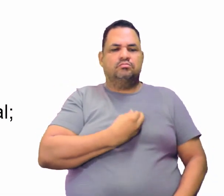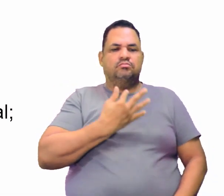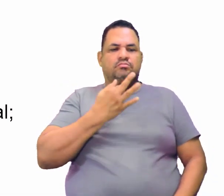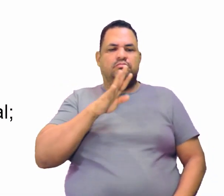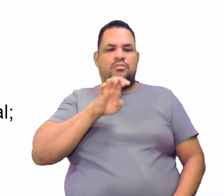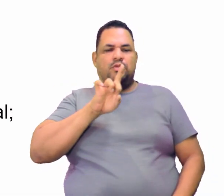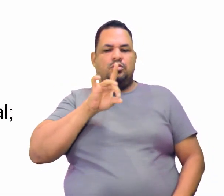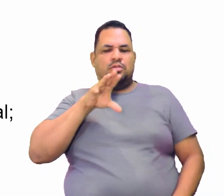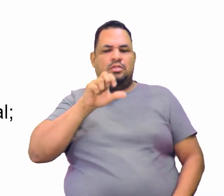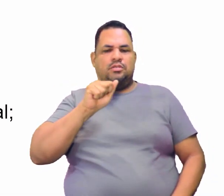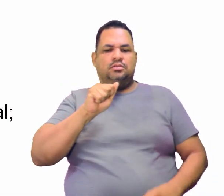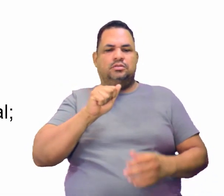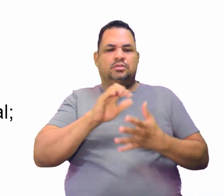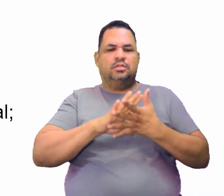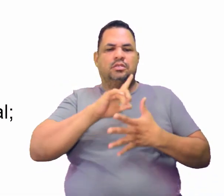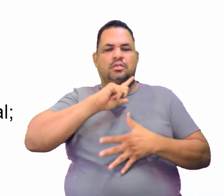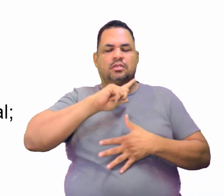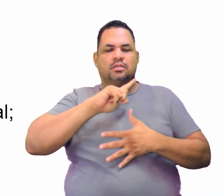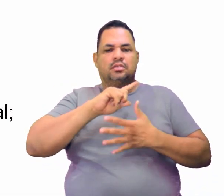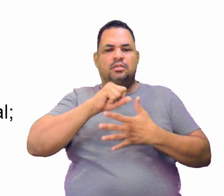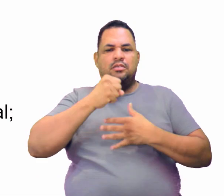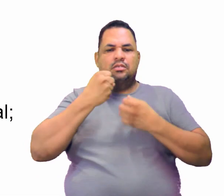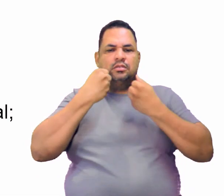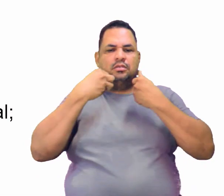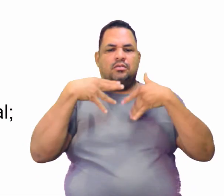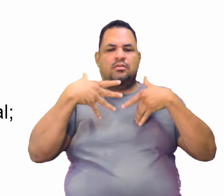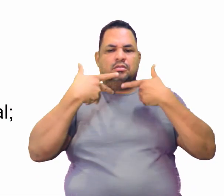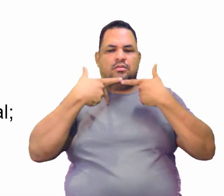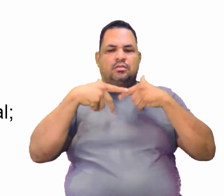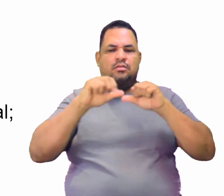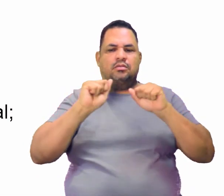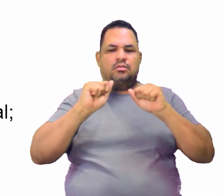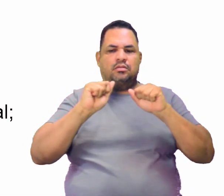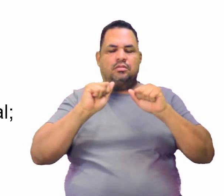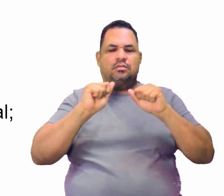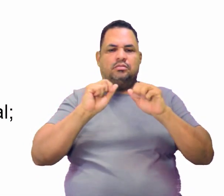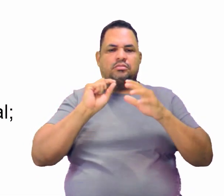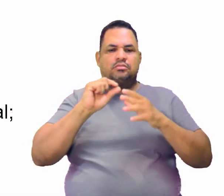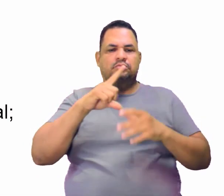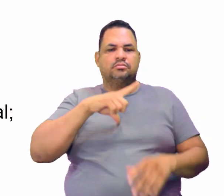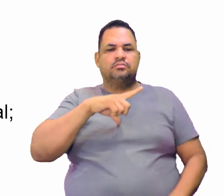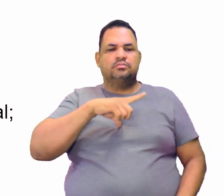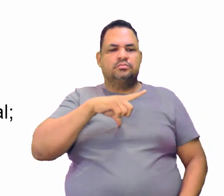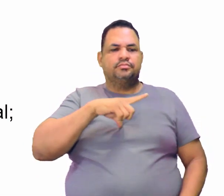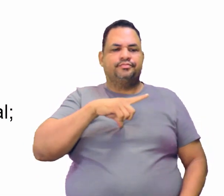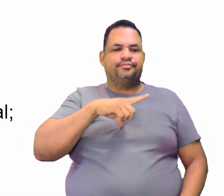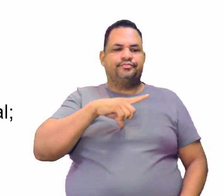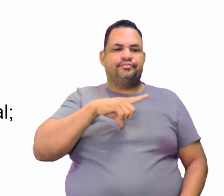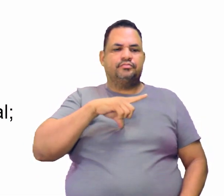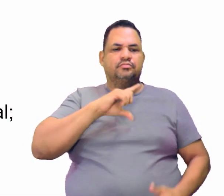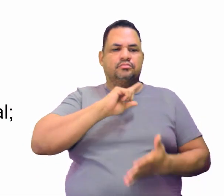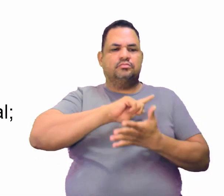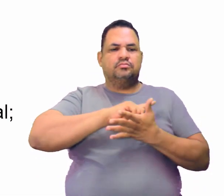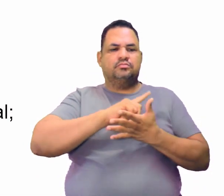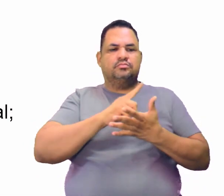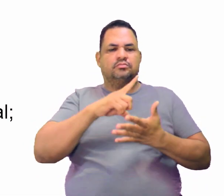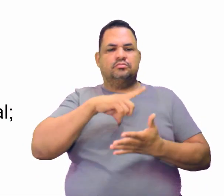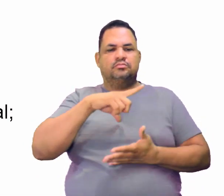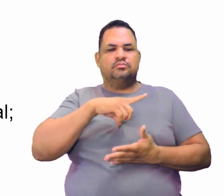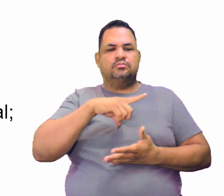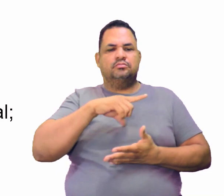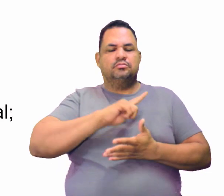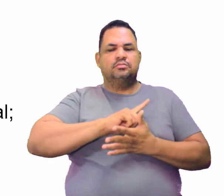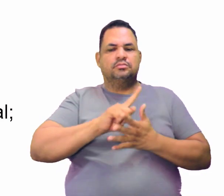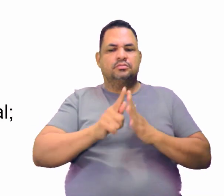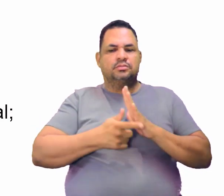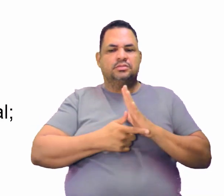muitas figuras de linguagem. Aí você pergunta a vocês, quais são as figuras de linguagem? Vocês estudaram um monte. Tem figuras de palavras, tem